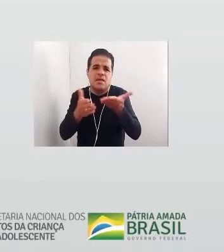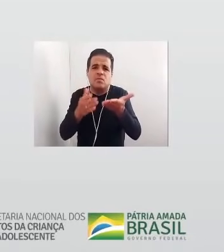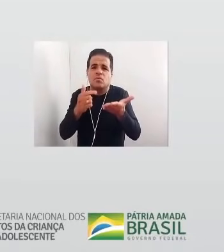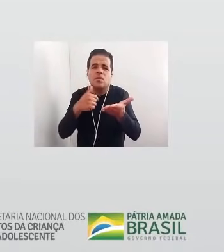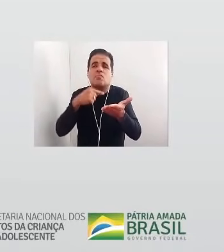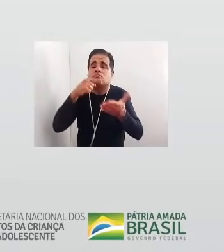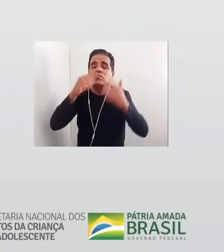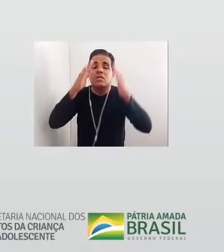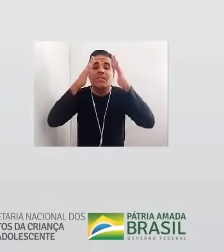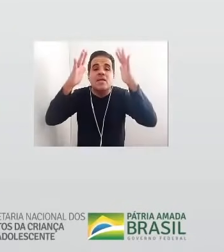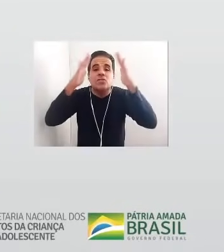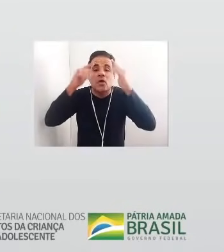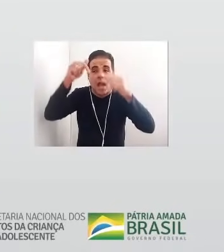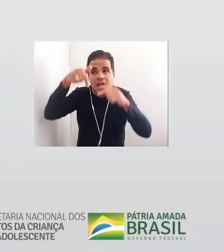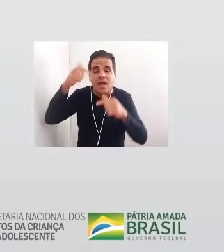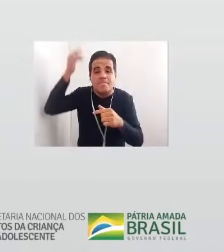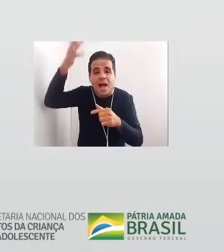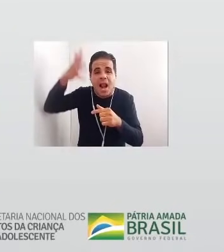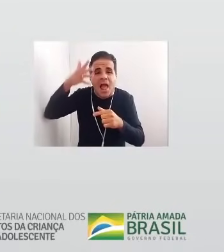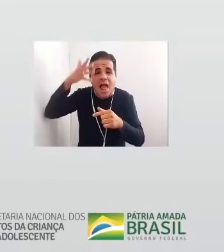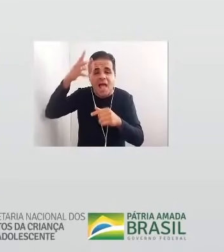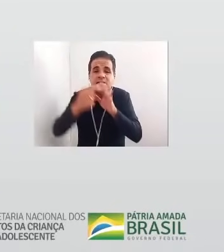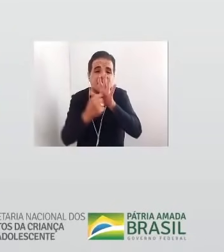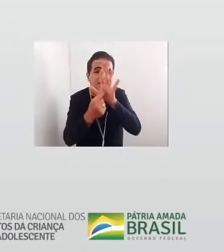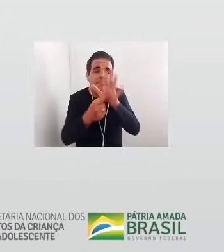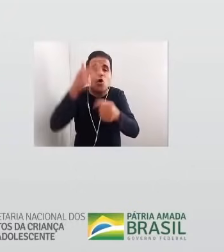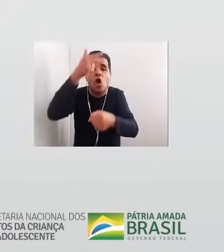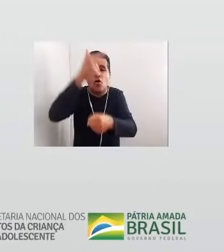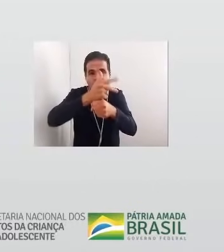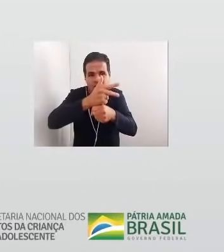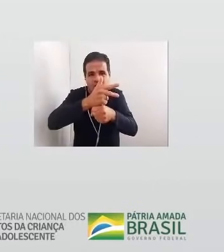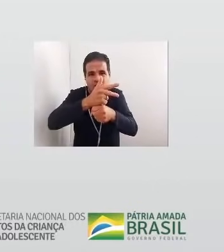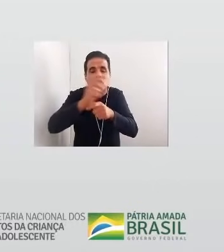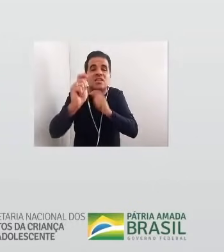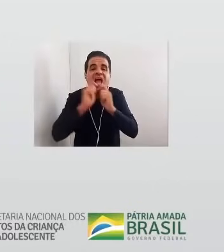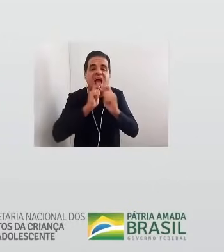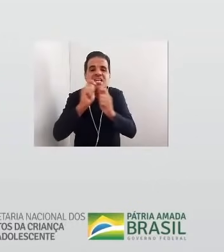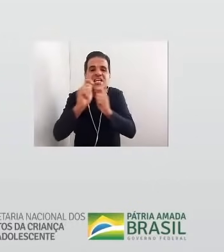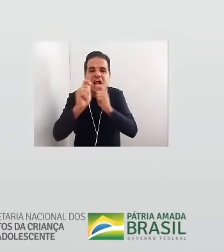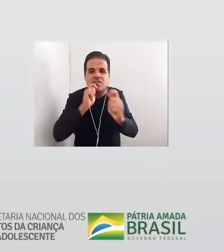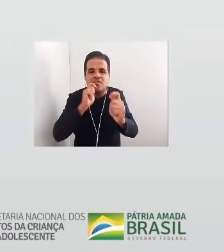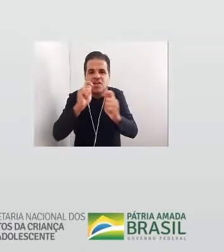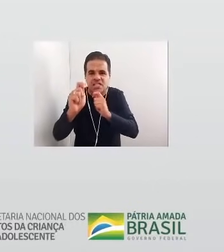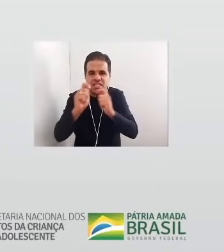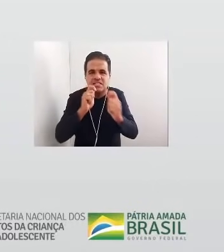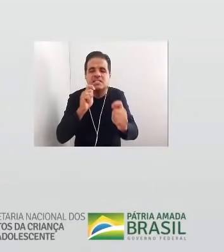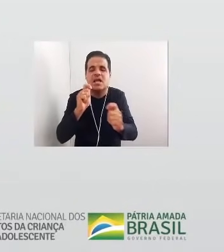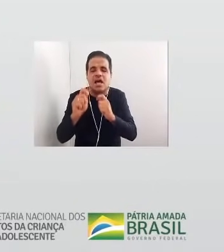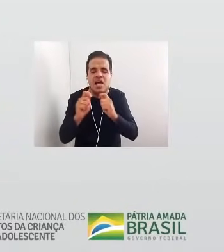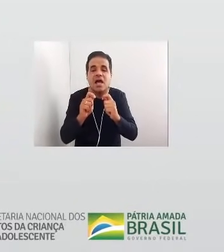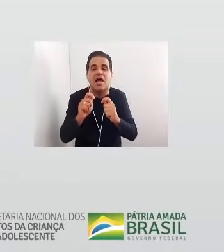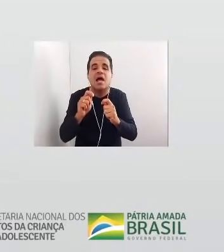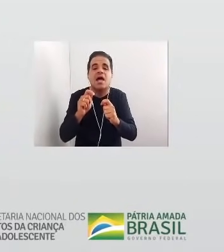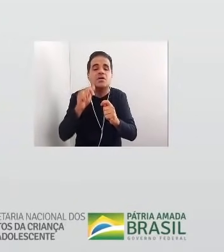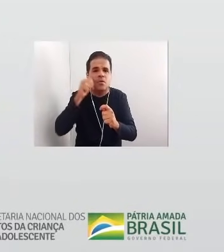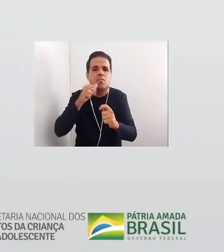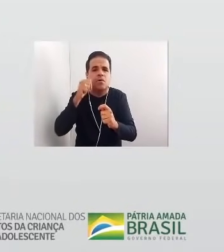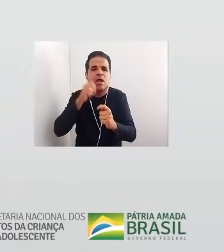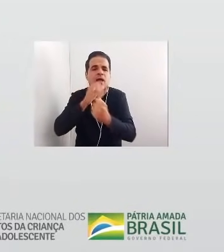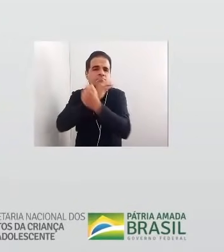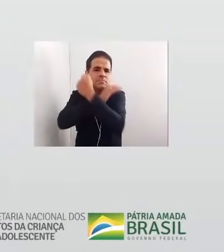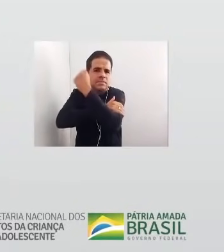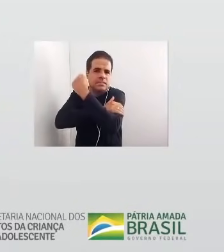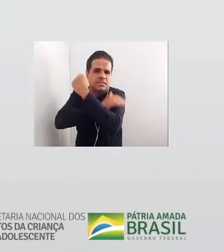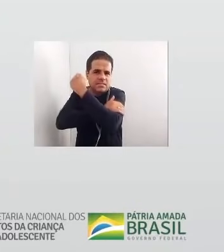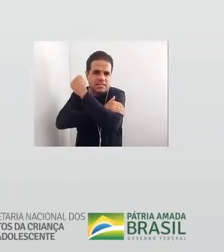mencionar na nossa palestra, em exibir o vídeo da entrevista de uma feminista que se